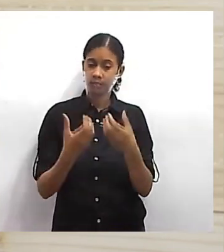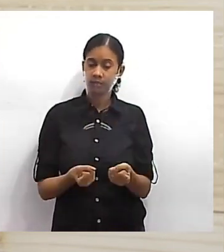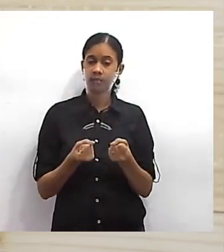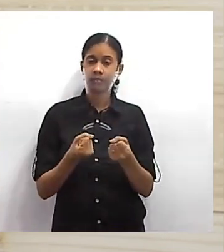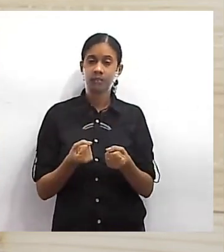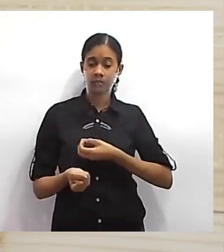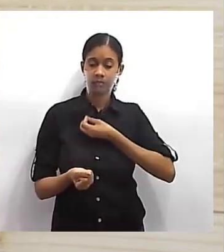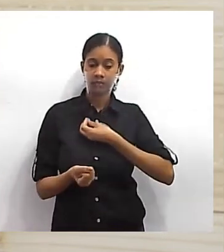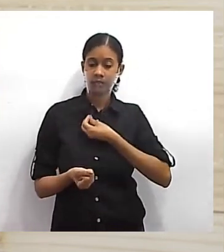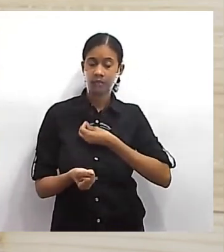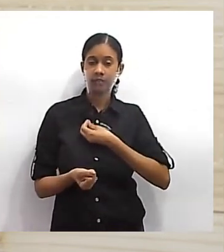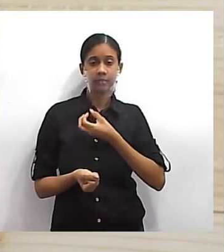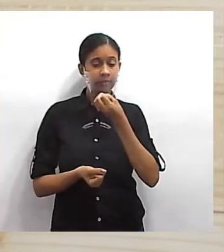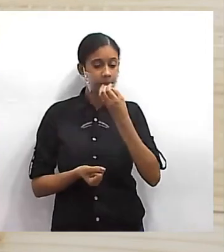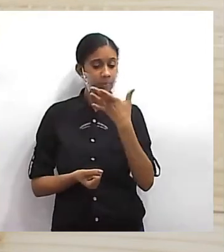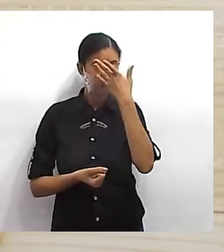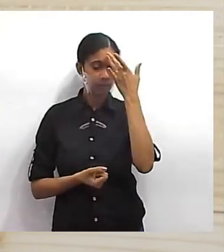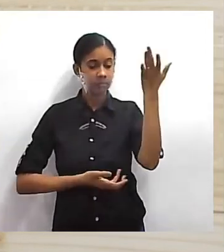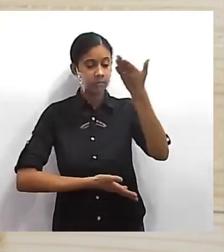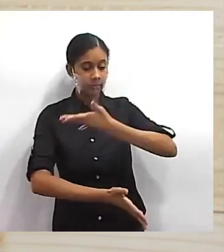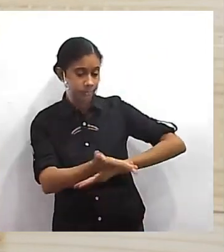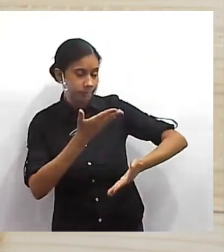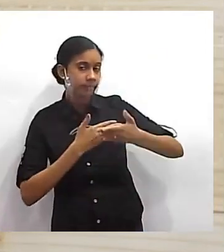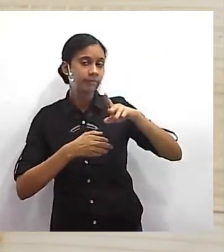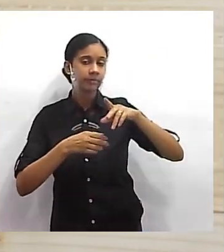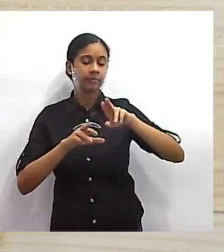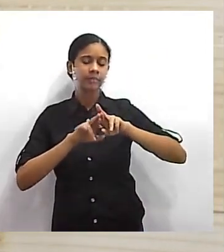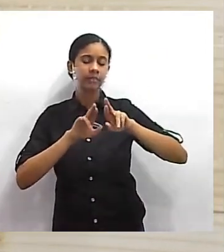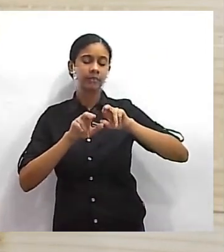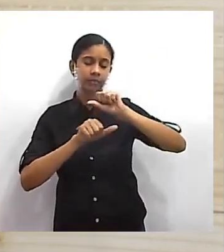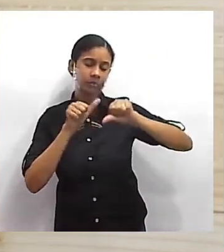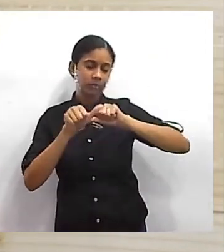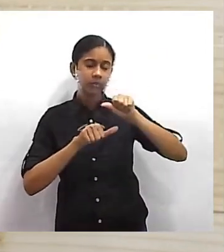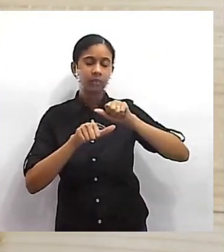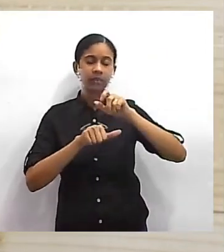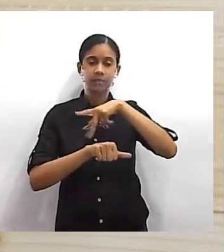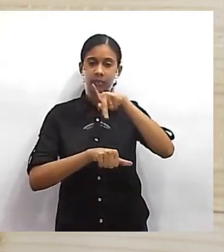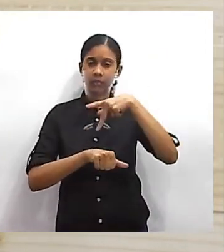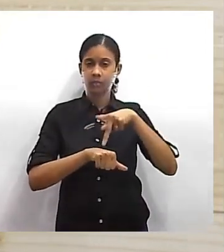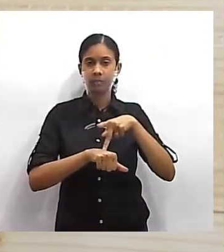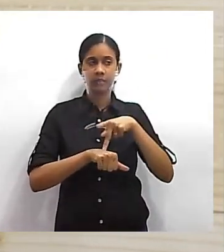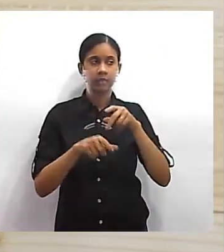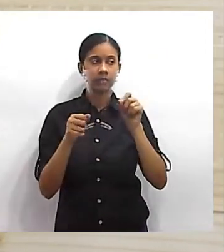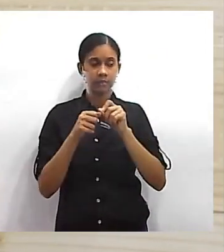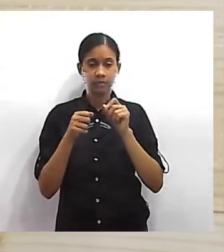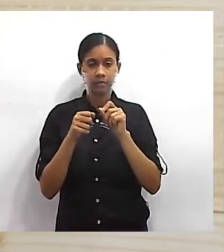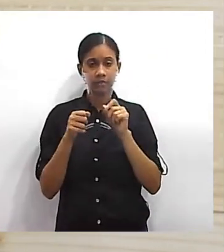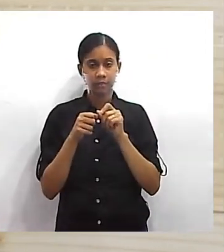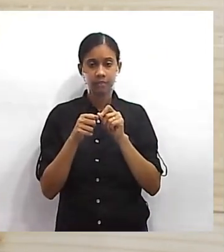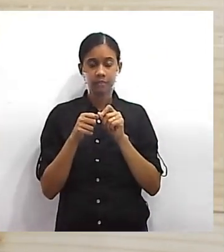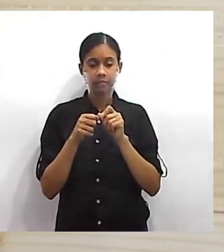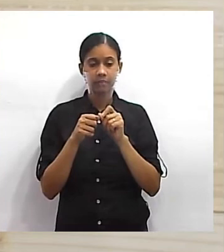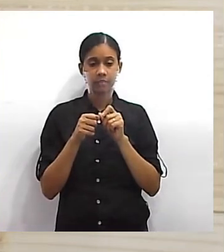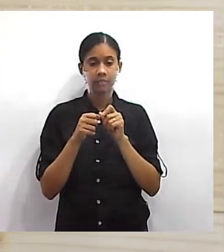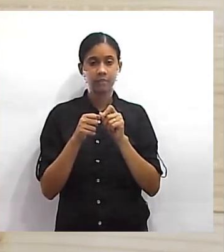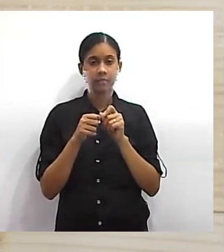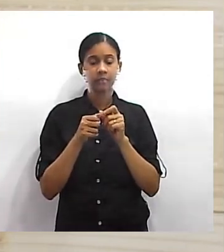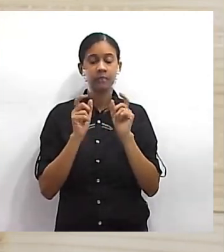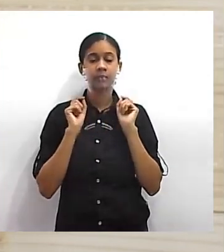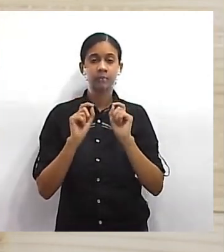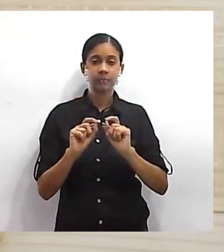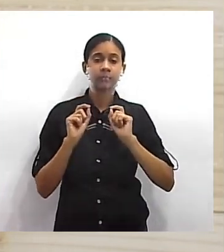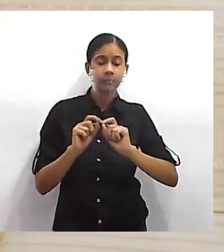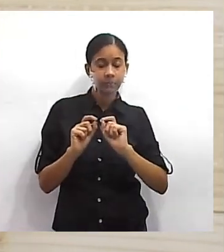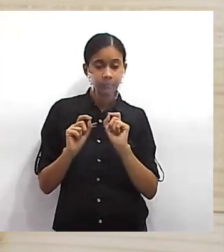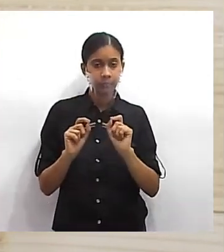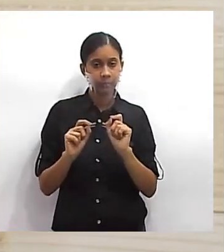dignas aos refugiados. Mesmo com a existência de mecanismos de promoção da justiça social para